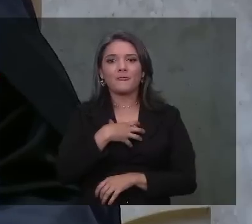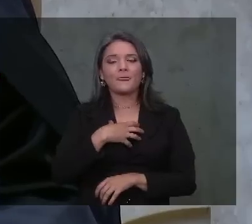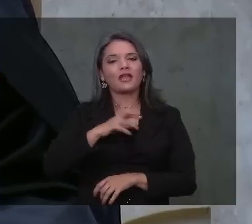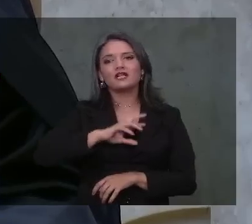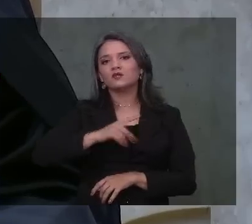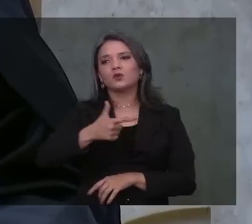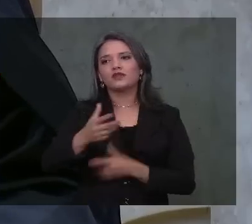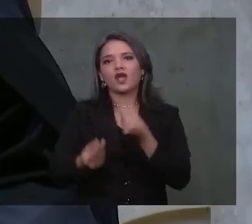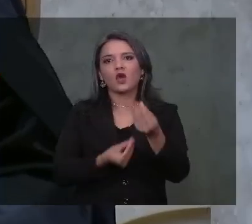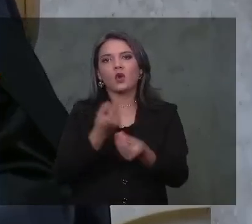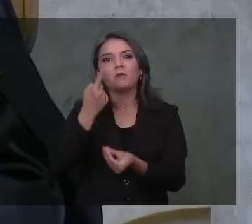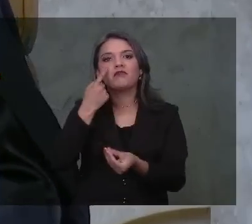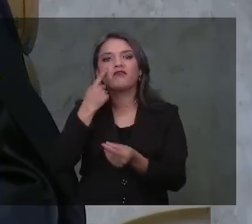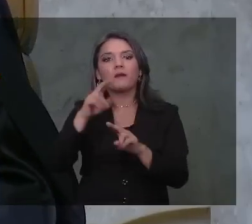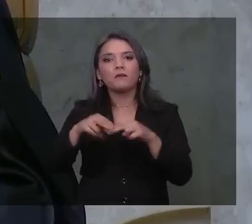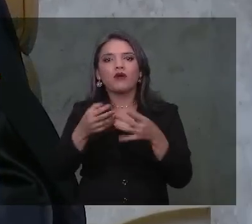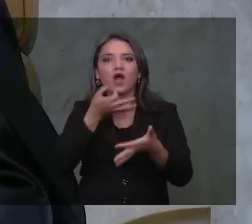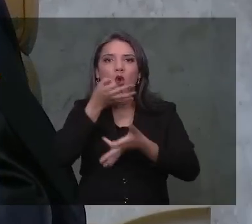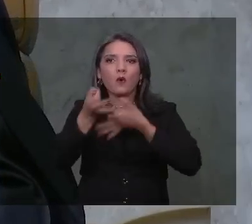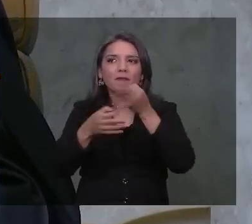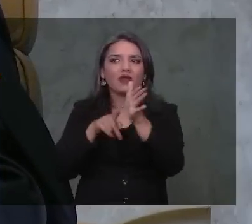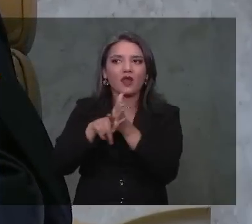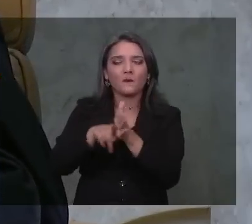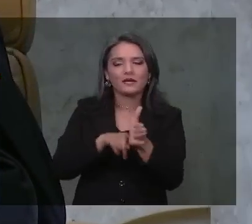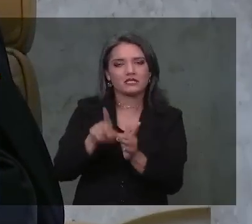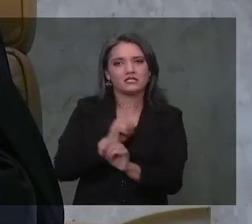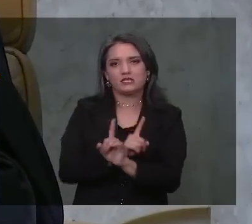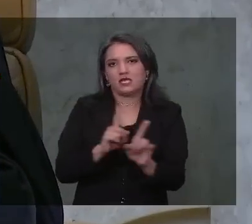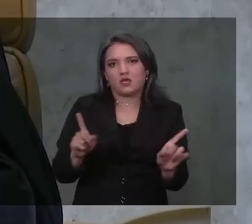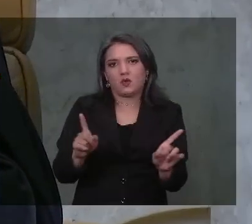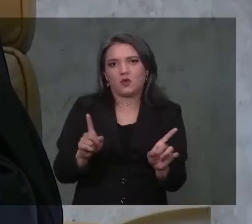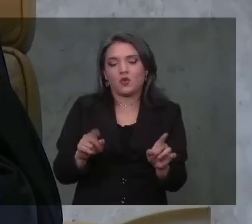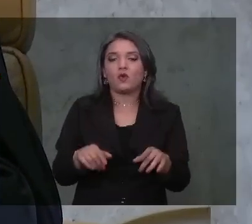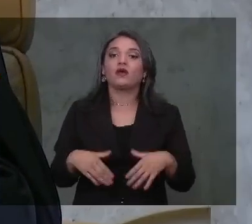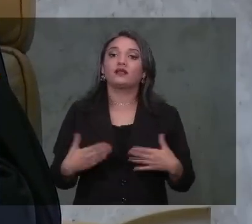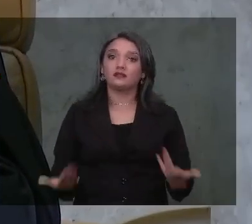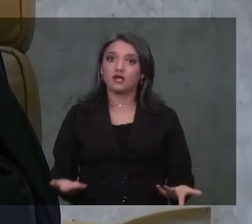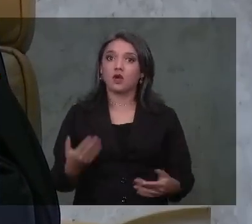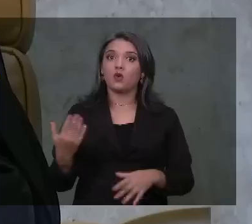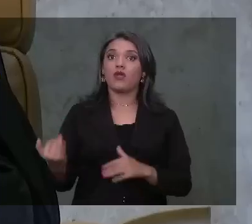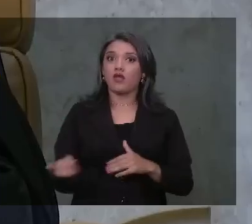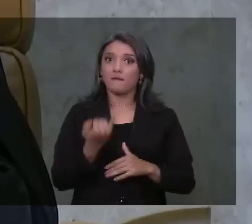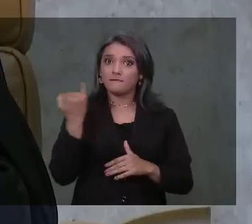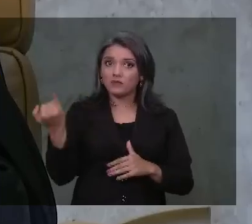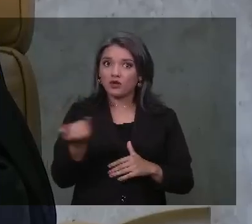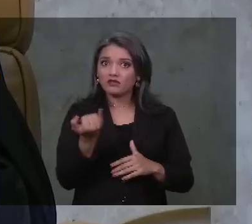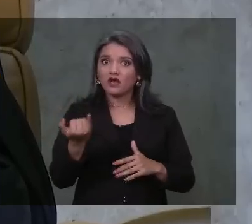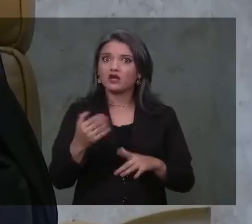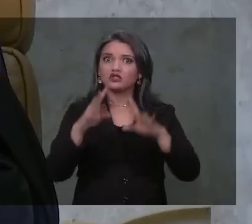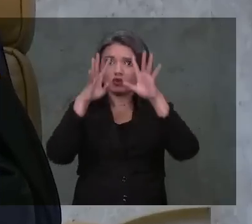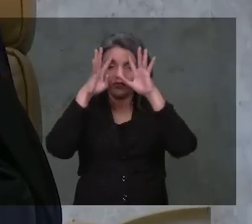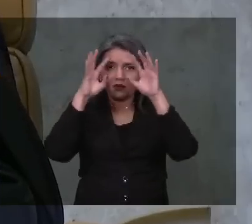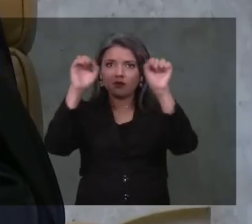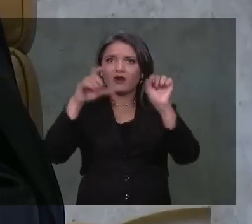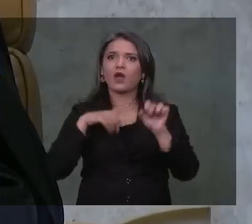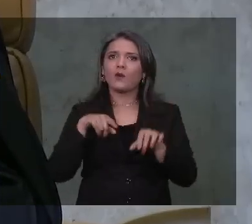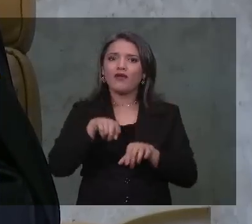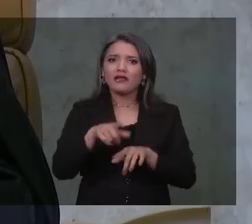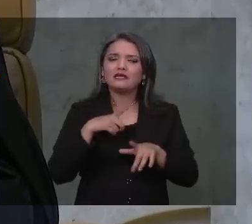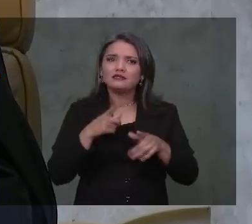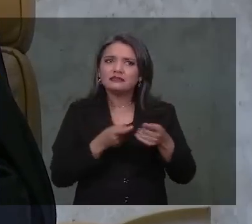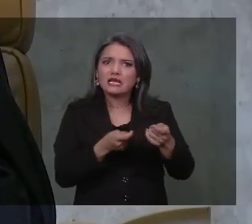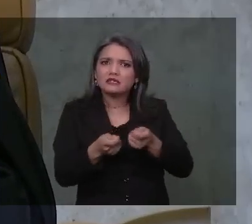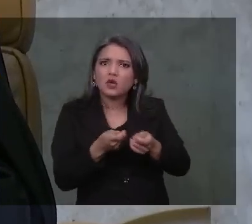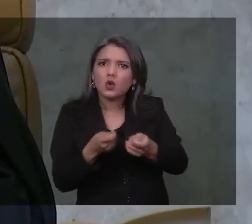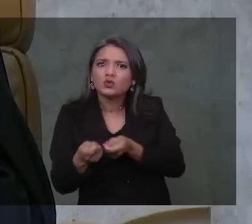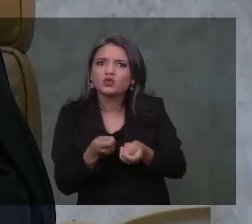de opinião. Nada obstante, é imperativo que o tribunal haja com autocontenção e em diálogo com